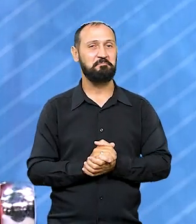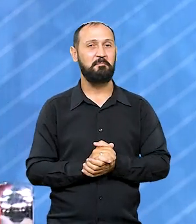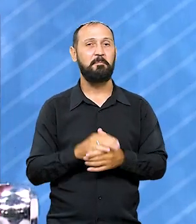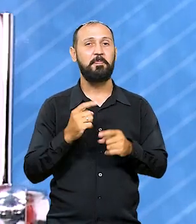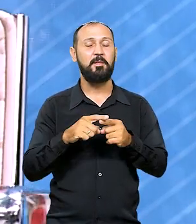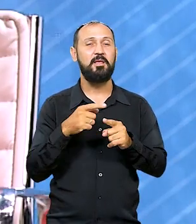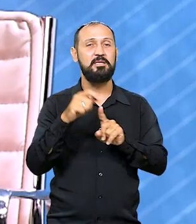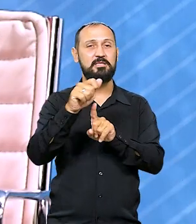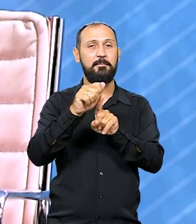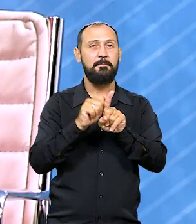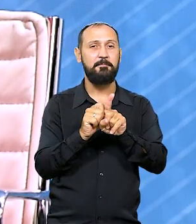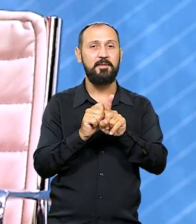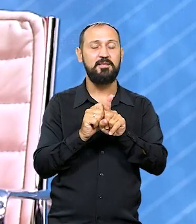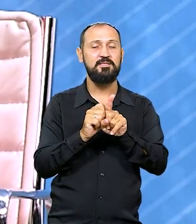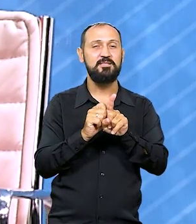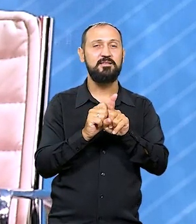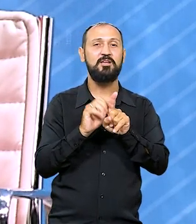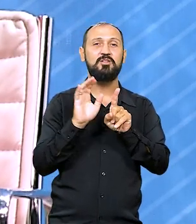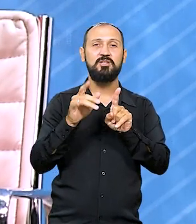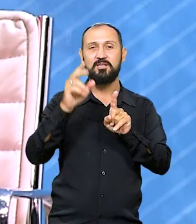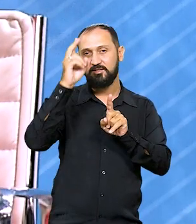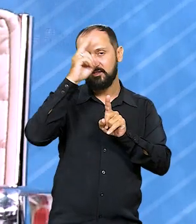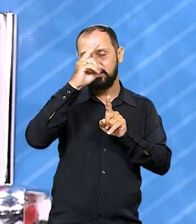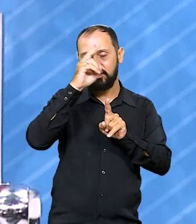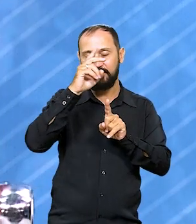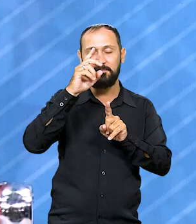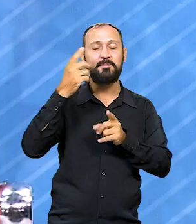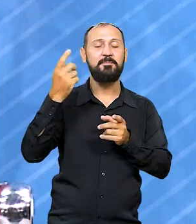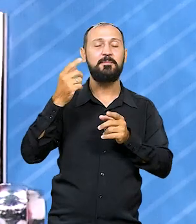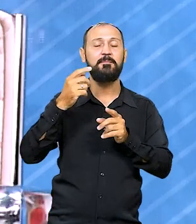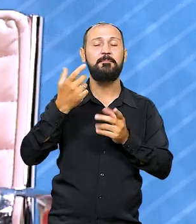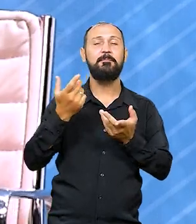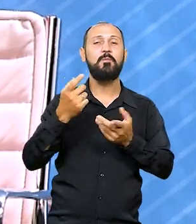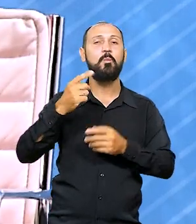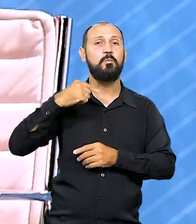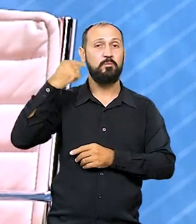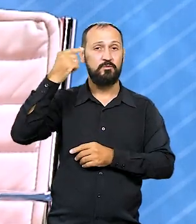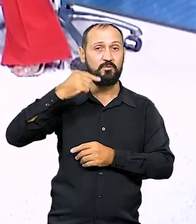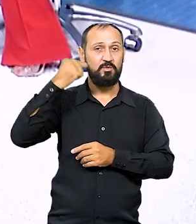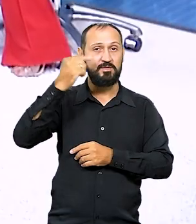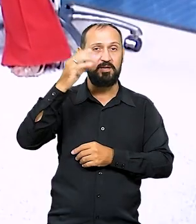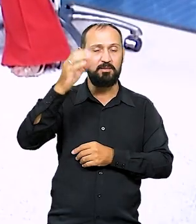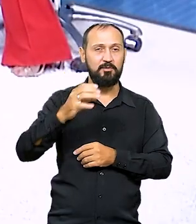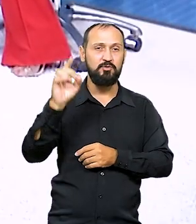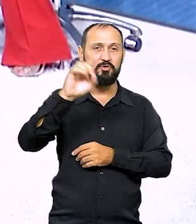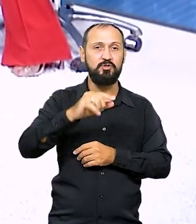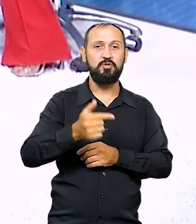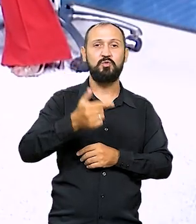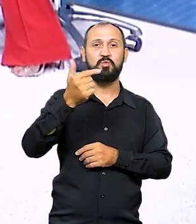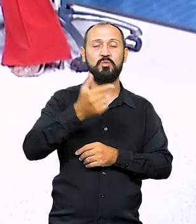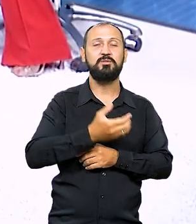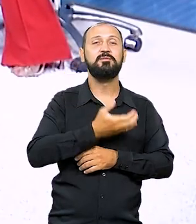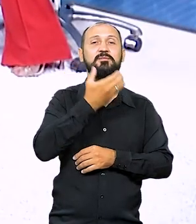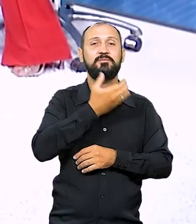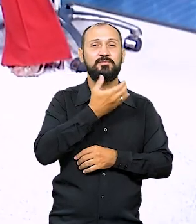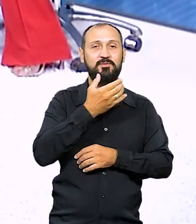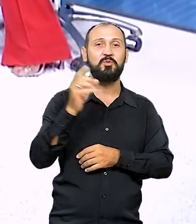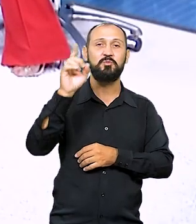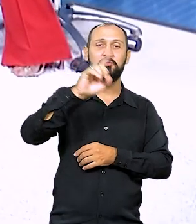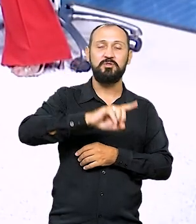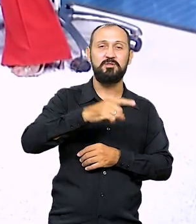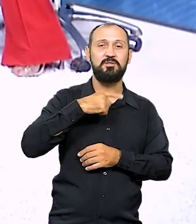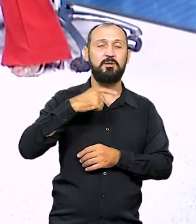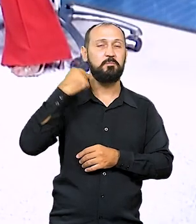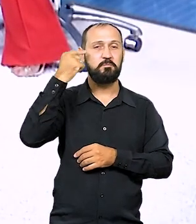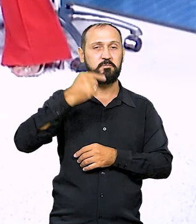de contas, esse mês se celebra o Dia da Advocacia Criminal, né? Sim, no dia 2 de dezembro é o Dia